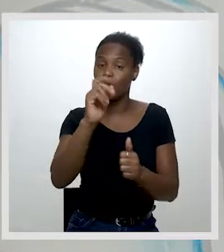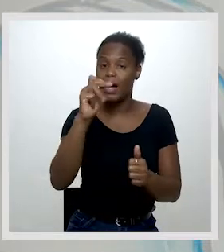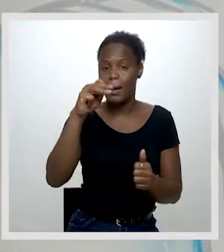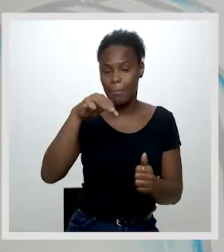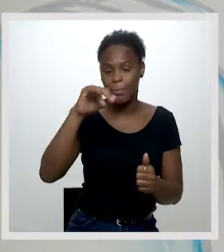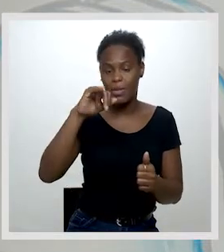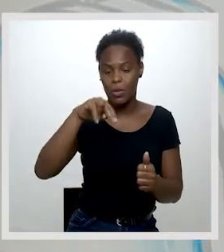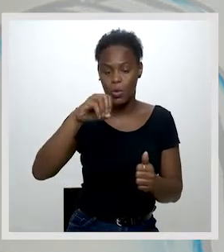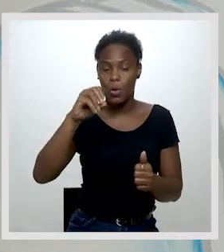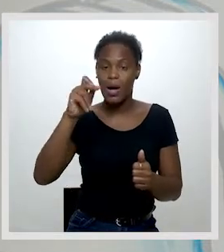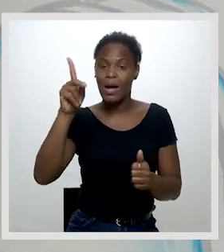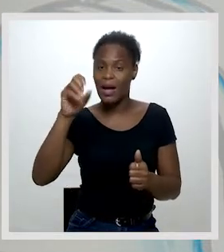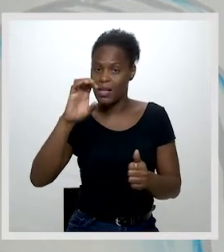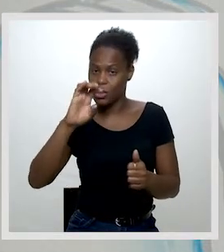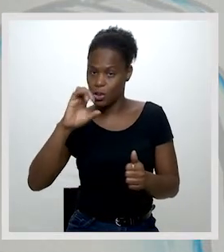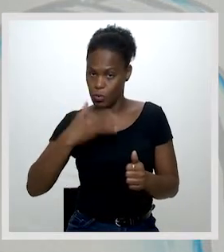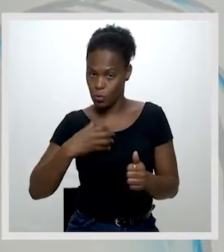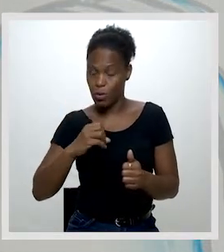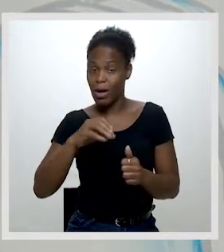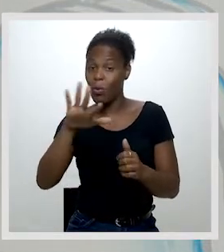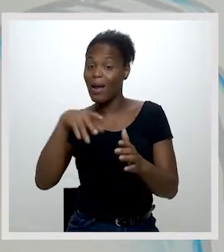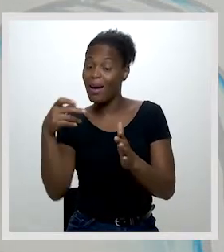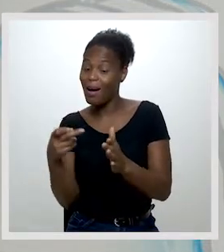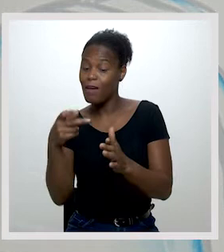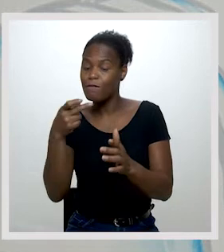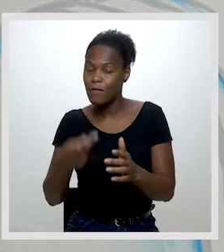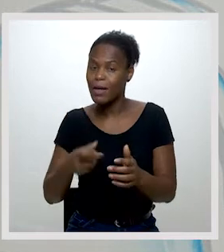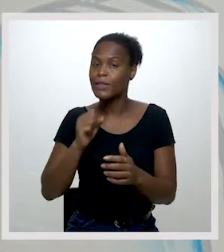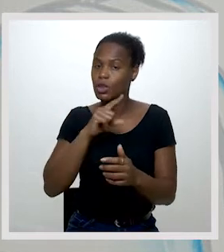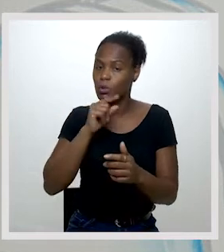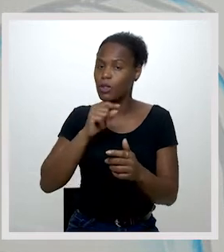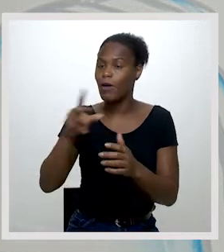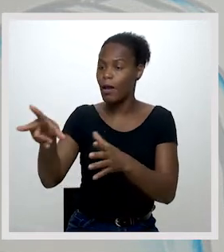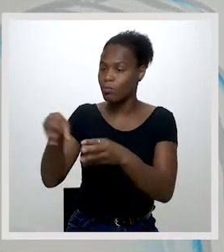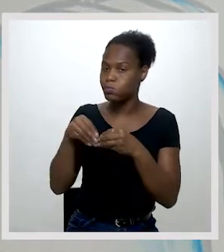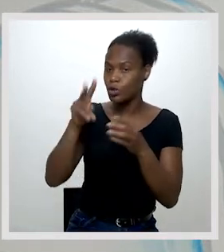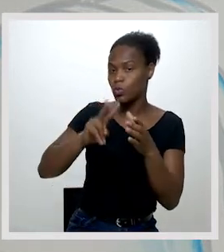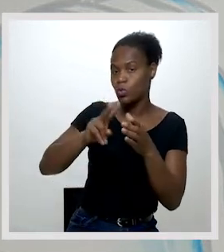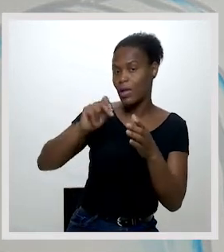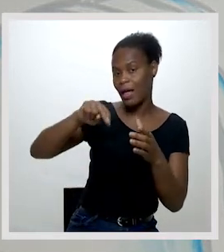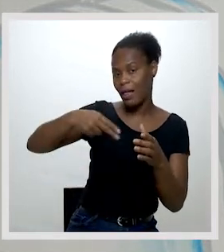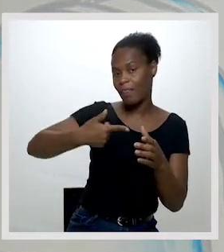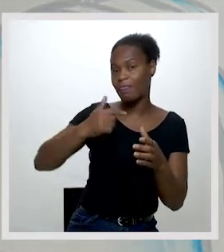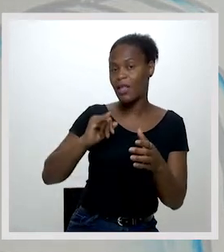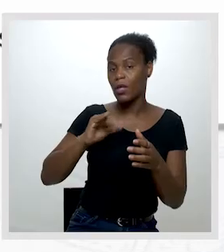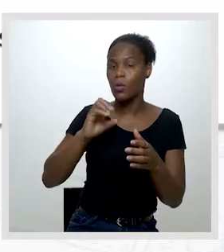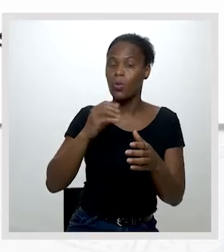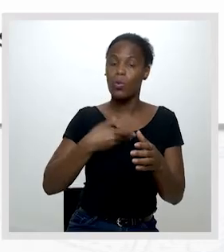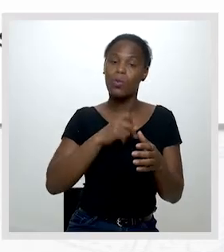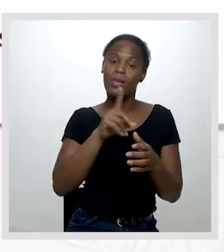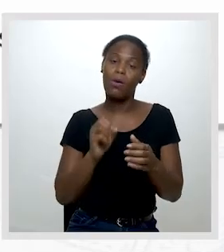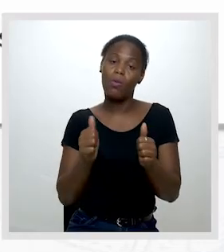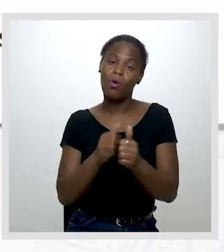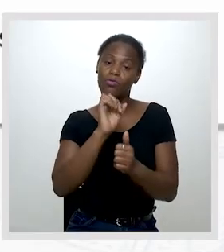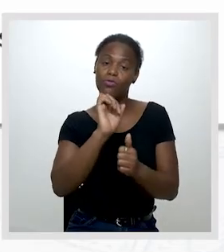fica disponível para receber o segundo anticodão com o seu aminoácido. No